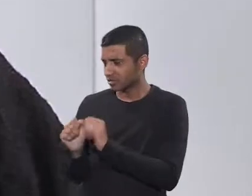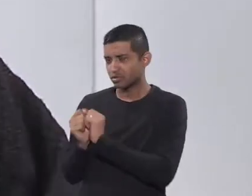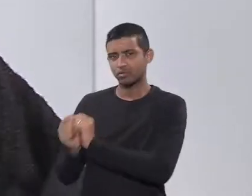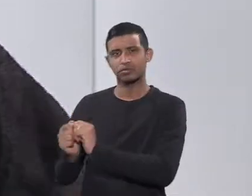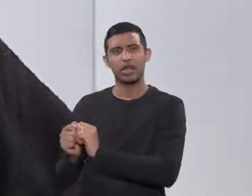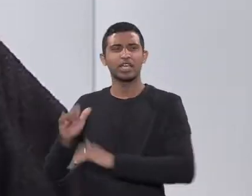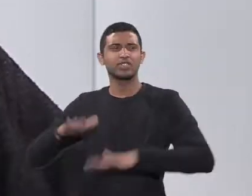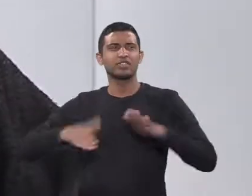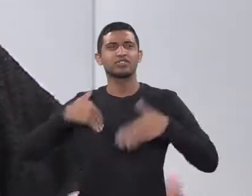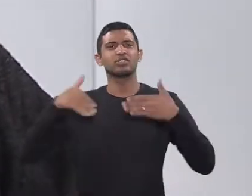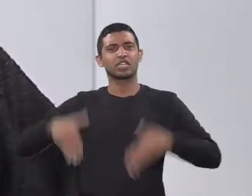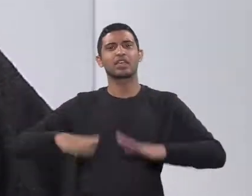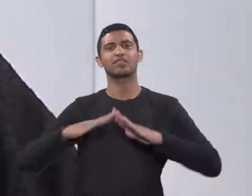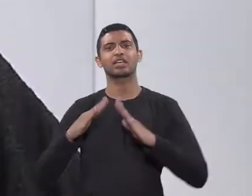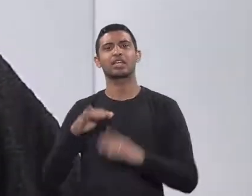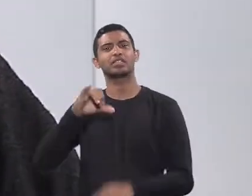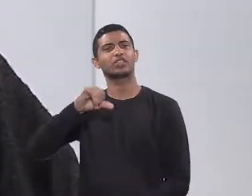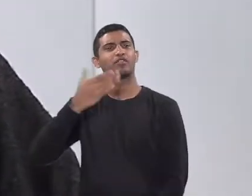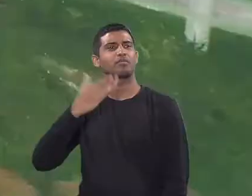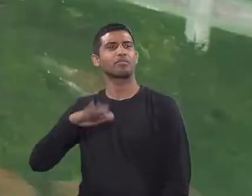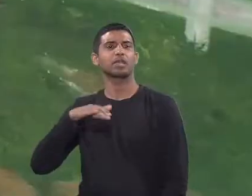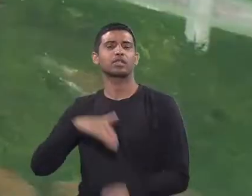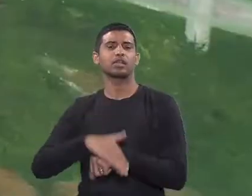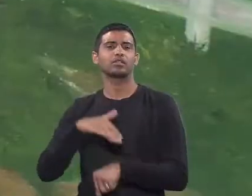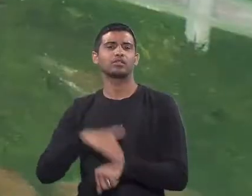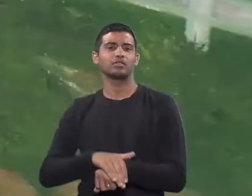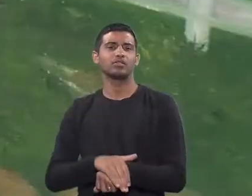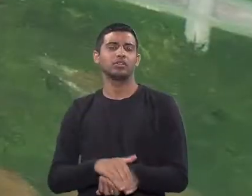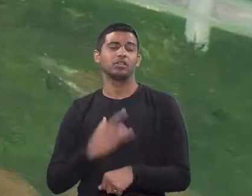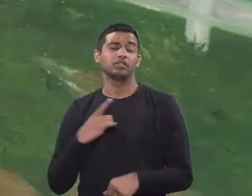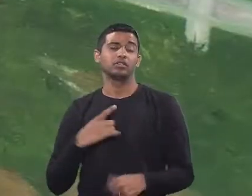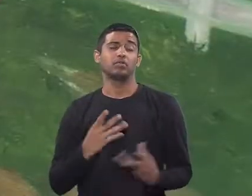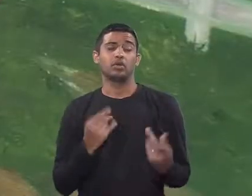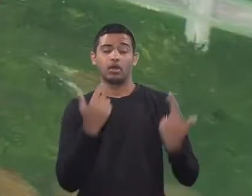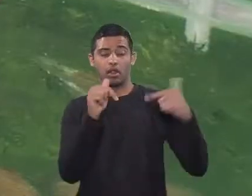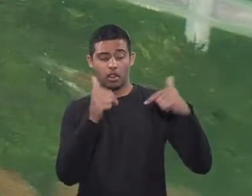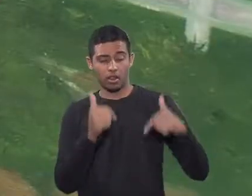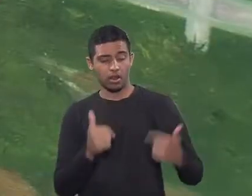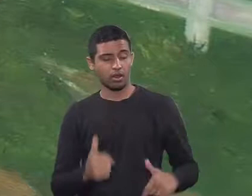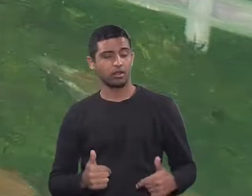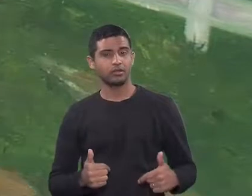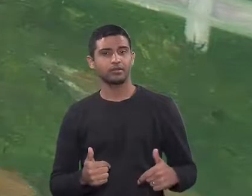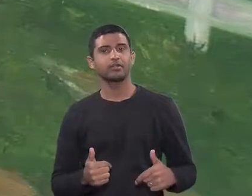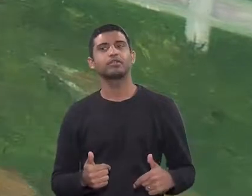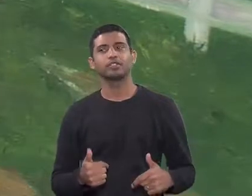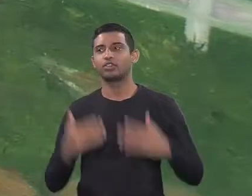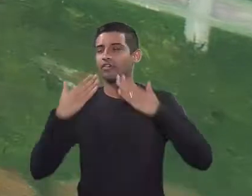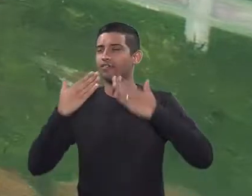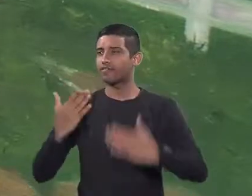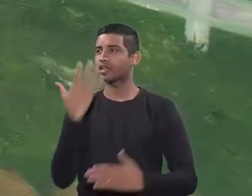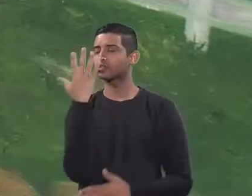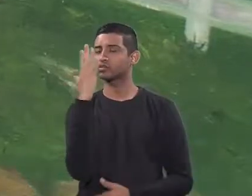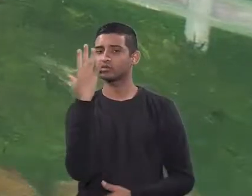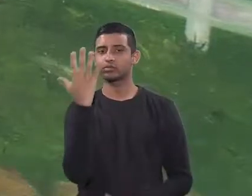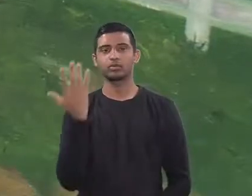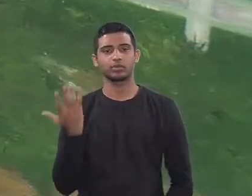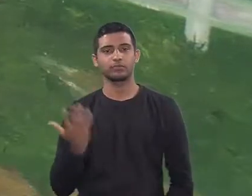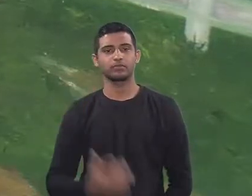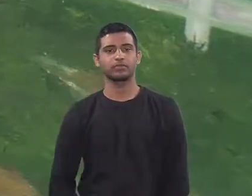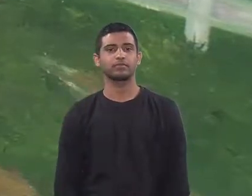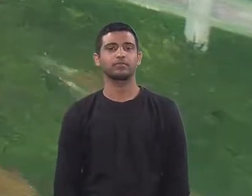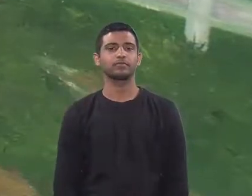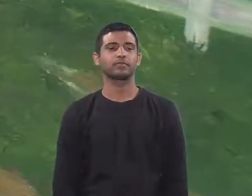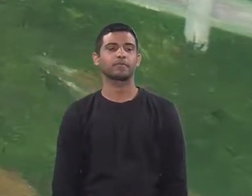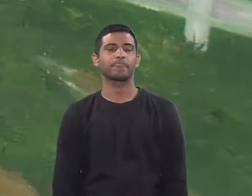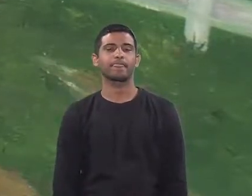às vezes 9 horas, 9h30 da noite, aqueles exercícios tinham que ser feitos diante do espelho. E muitas